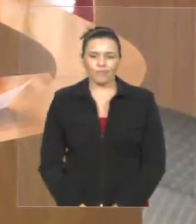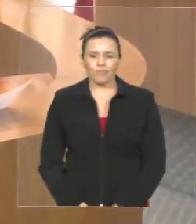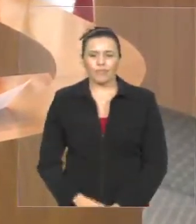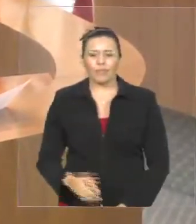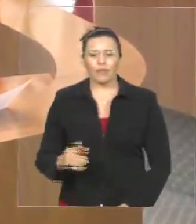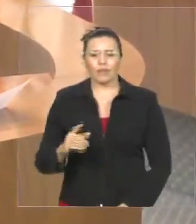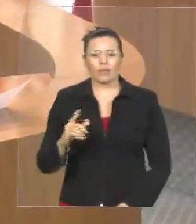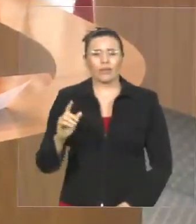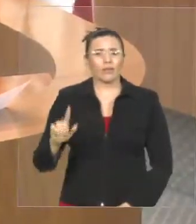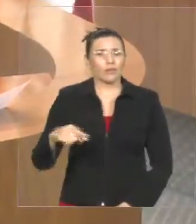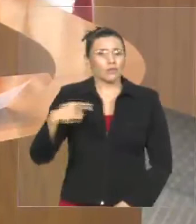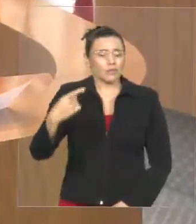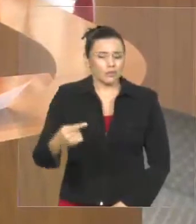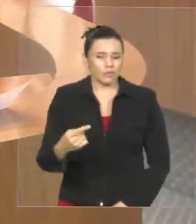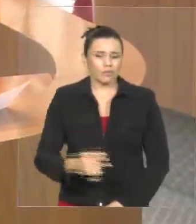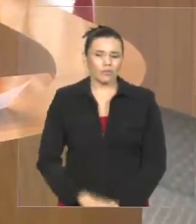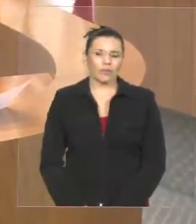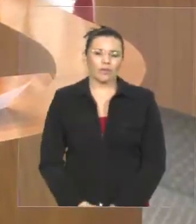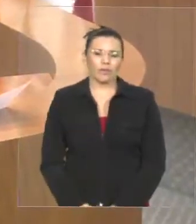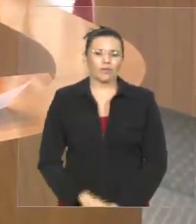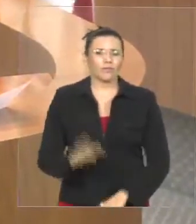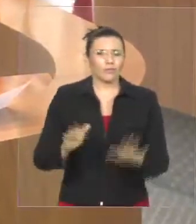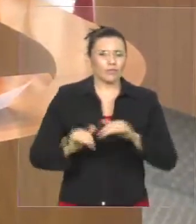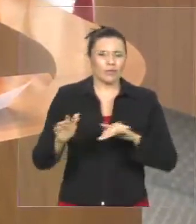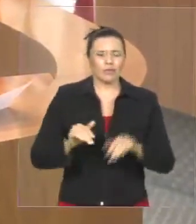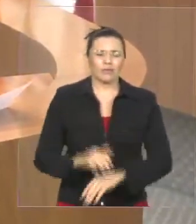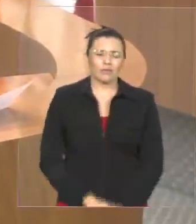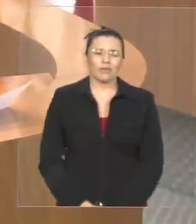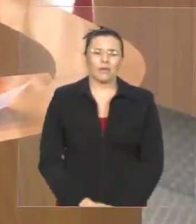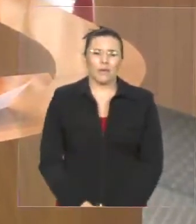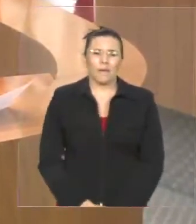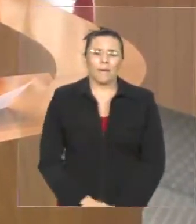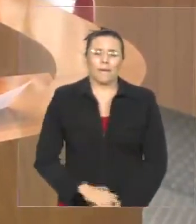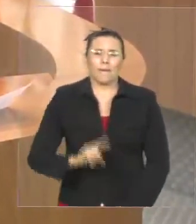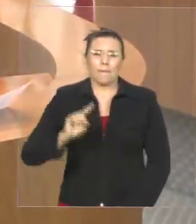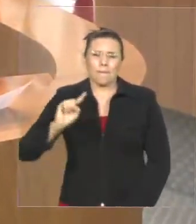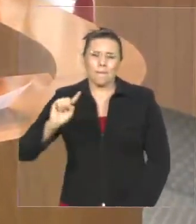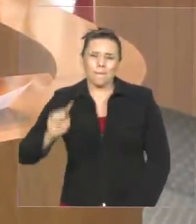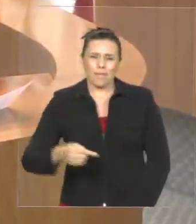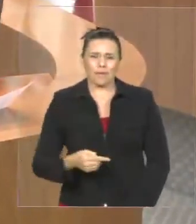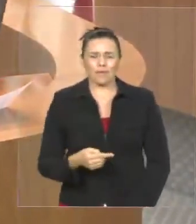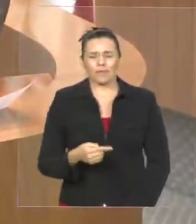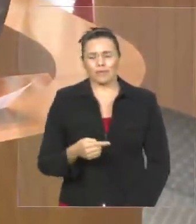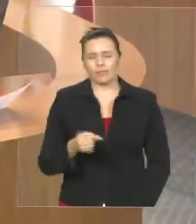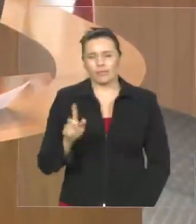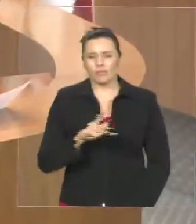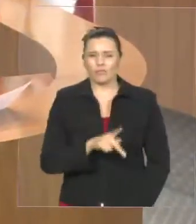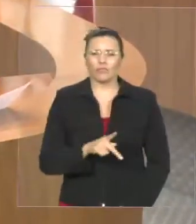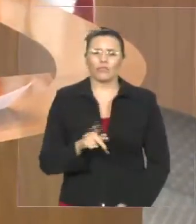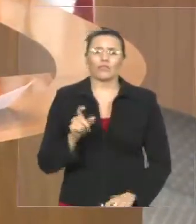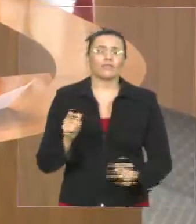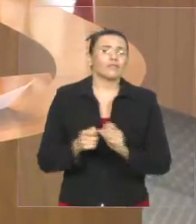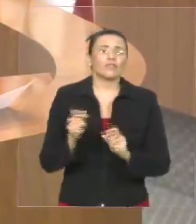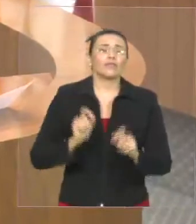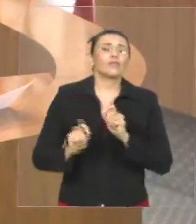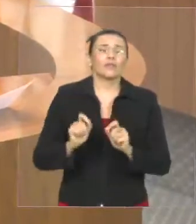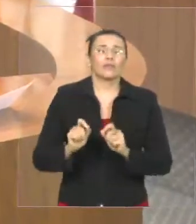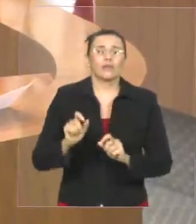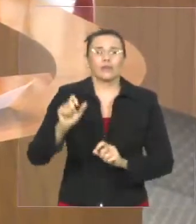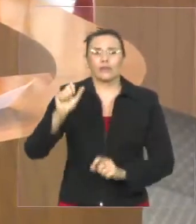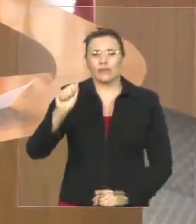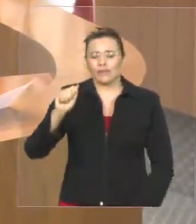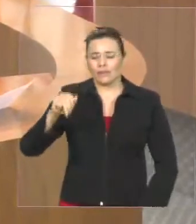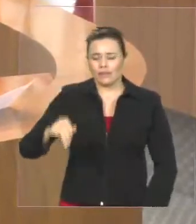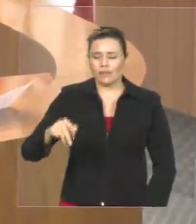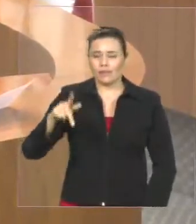e sairá edital para mais ampliação também. Cada ampliação dessas é uma dobra no valor do salário de